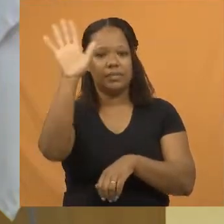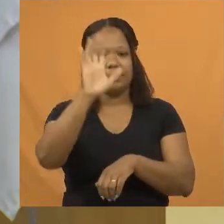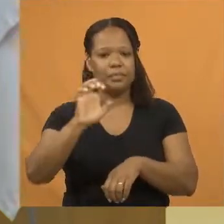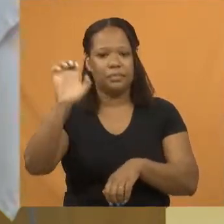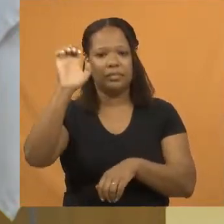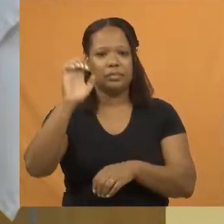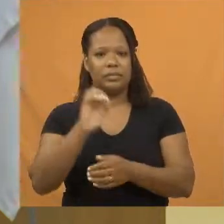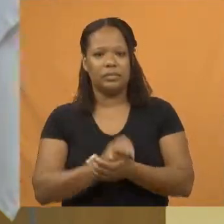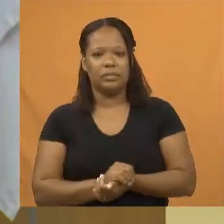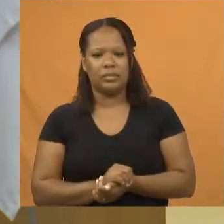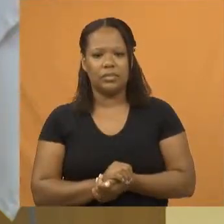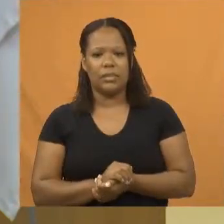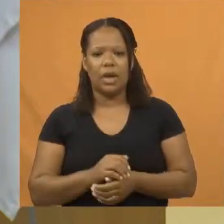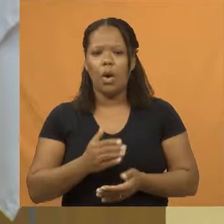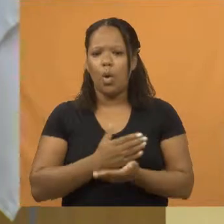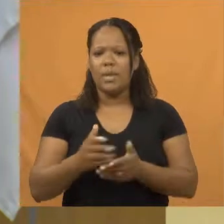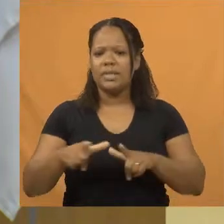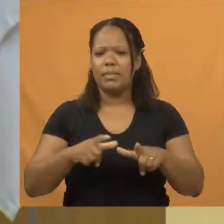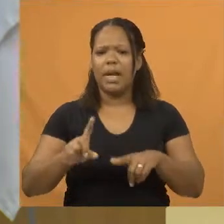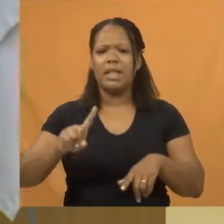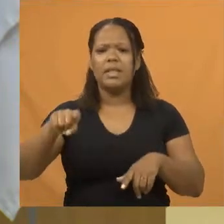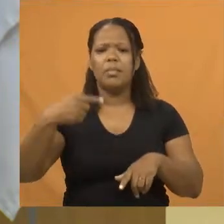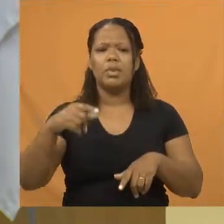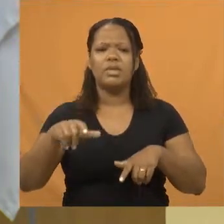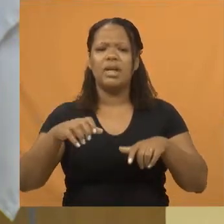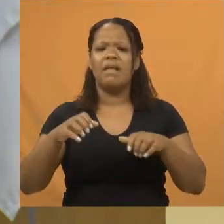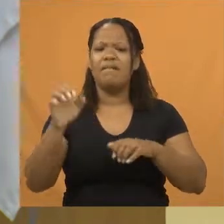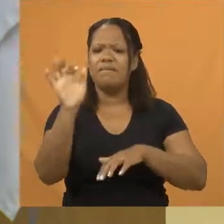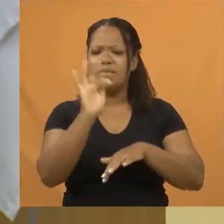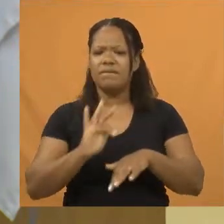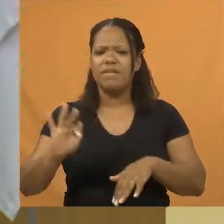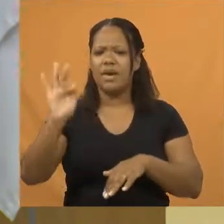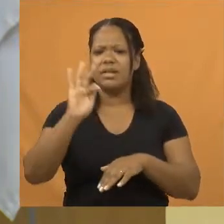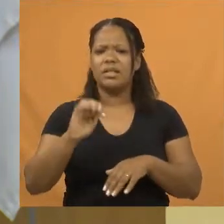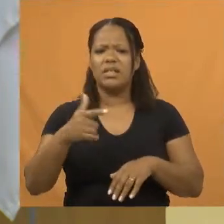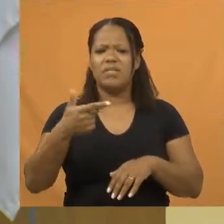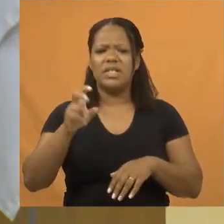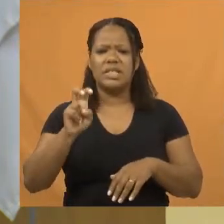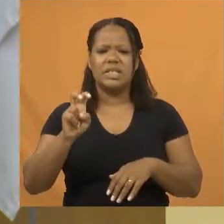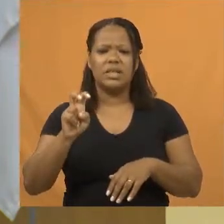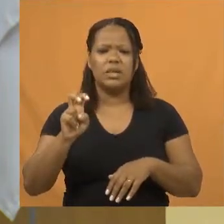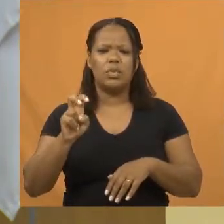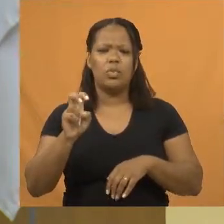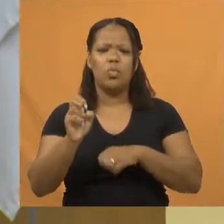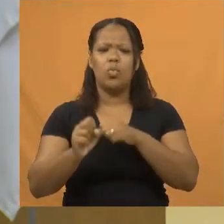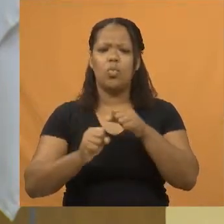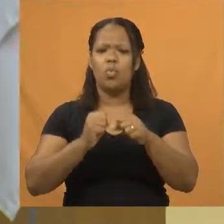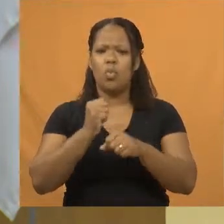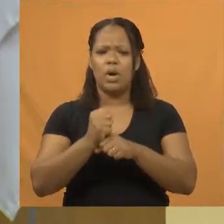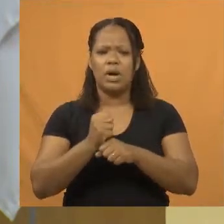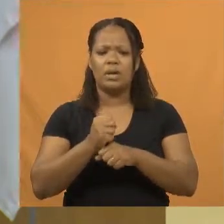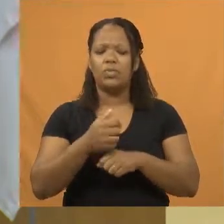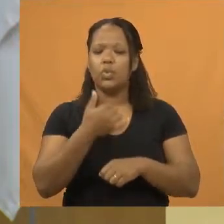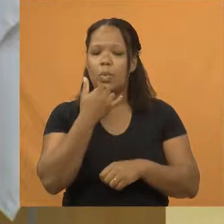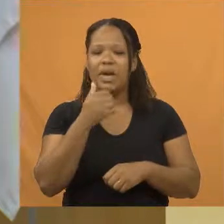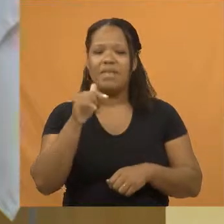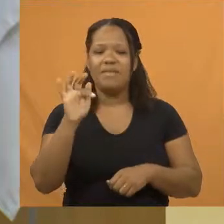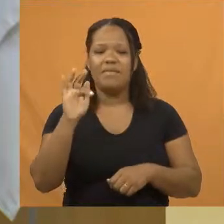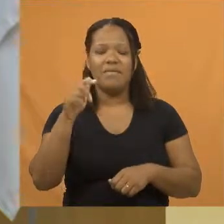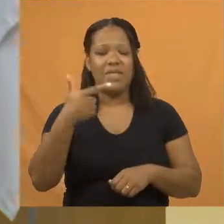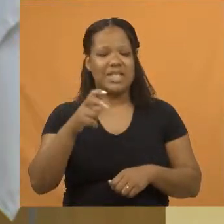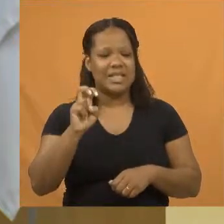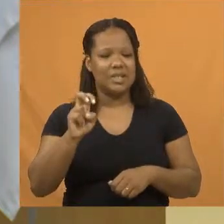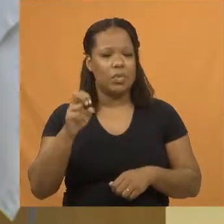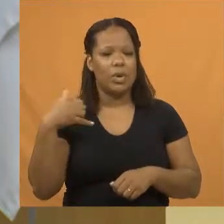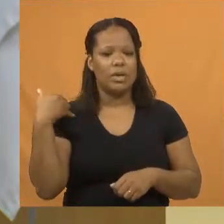trabalhar depois que terminam a faculdade, entram no mercado de trabalho depois dos seus 25, 27 anos. No Brasil, não.